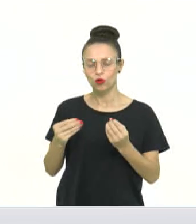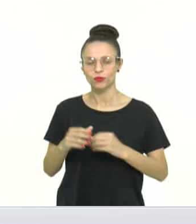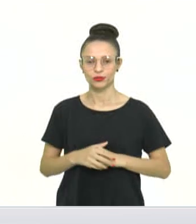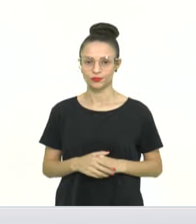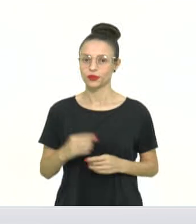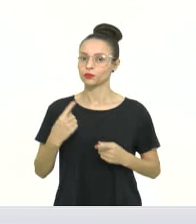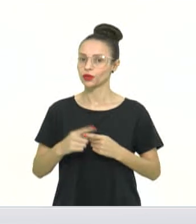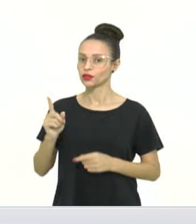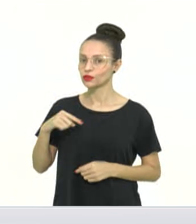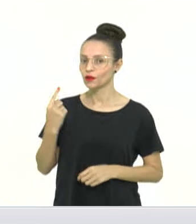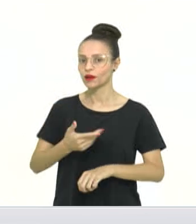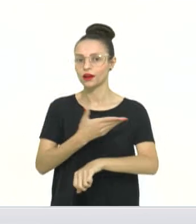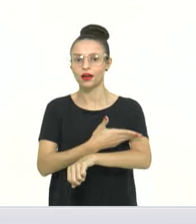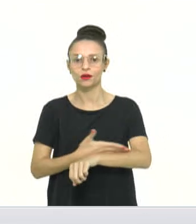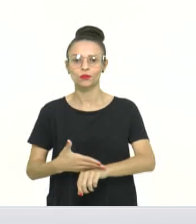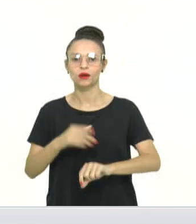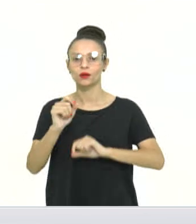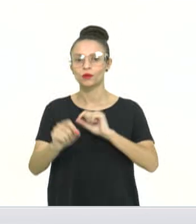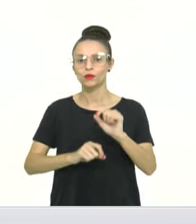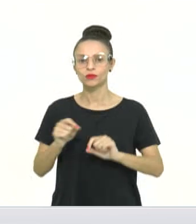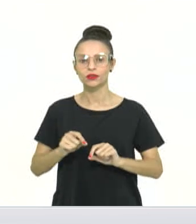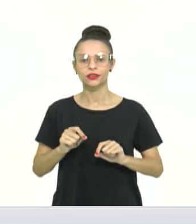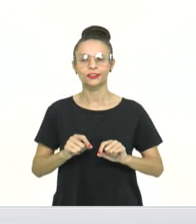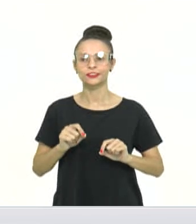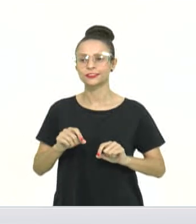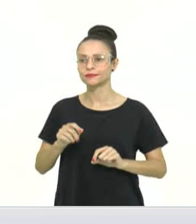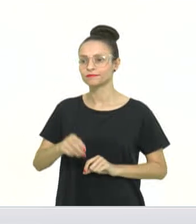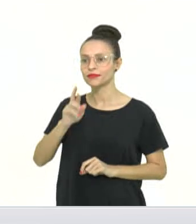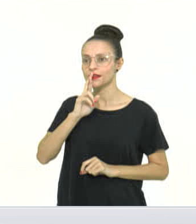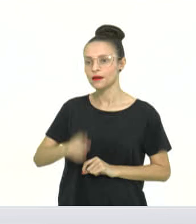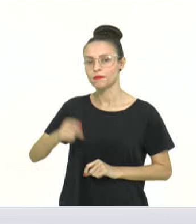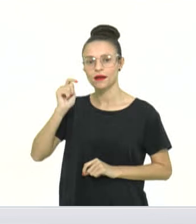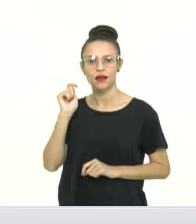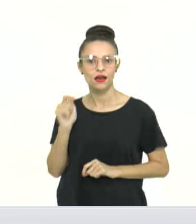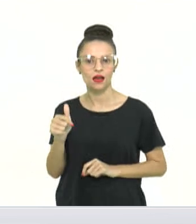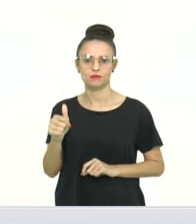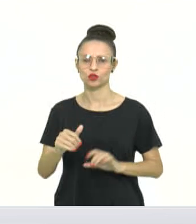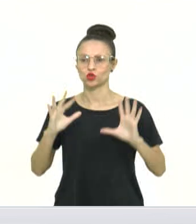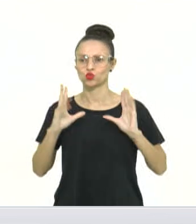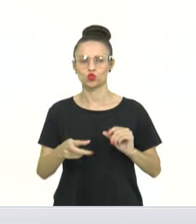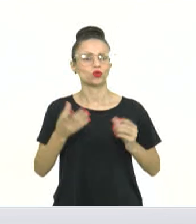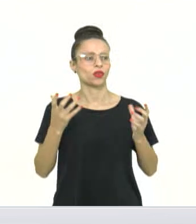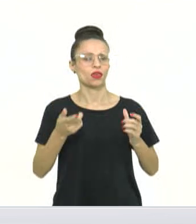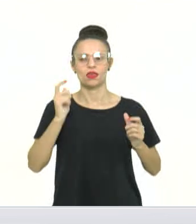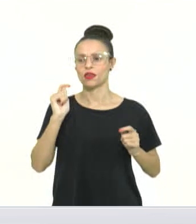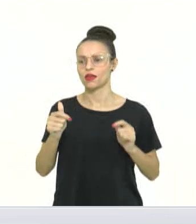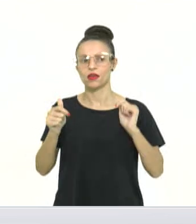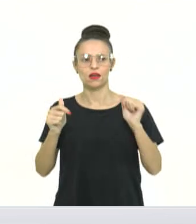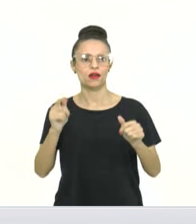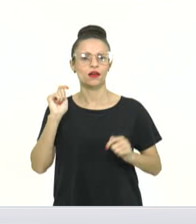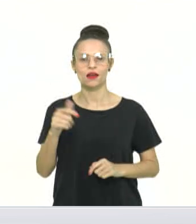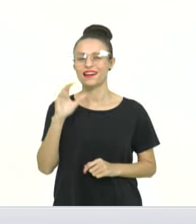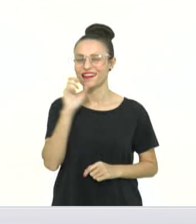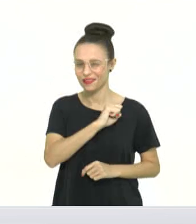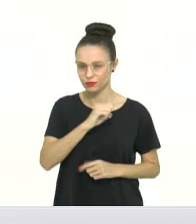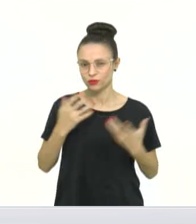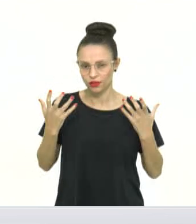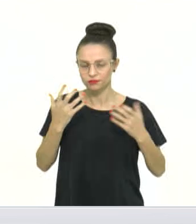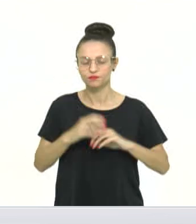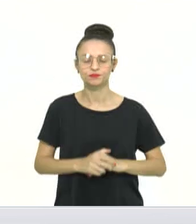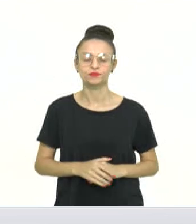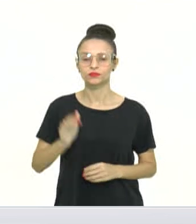estamos acostumados a buscar resultados imediatos para tudo. Resultados